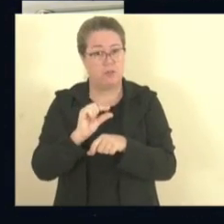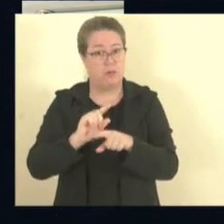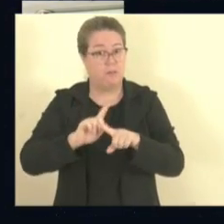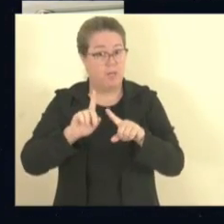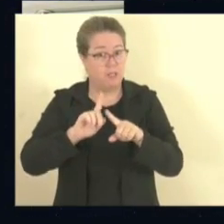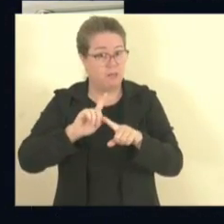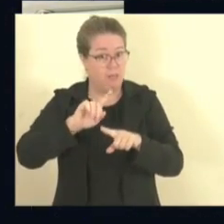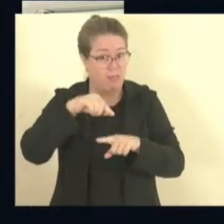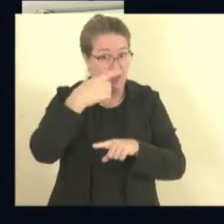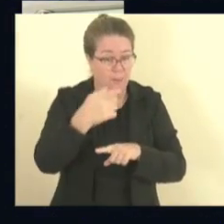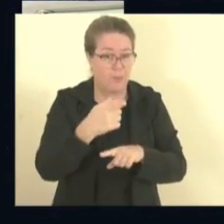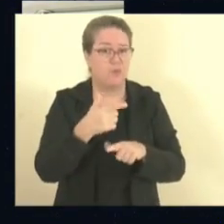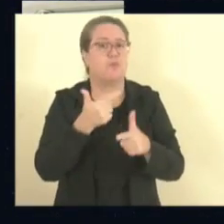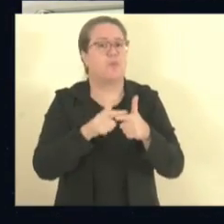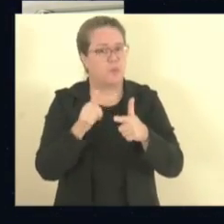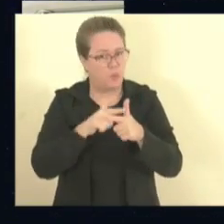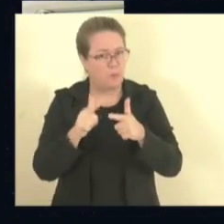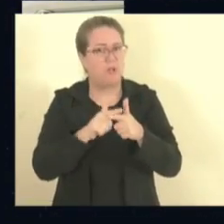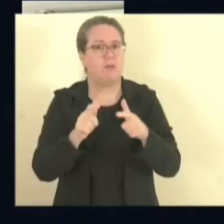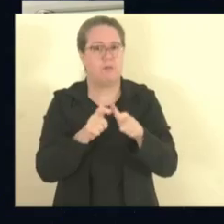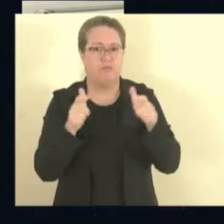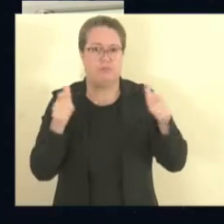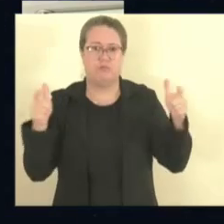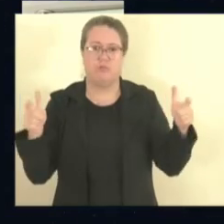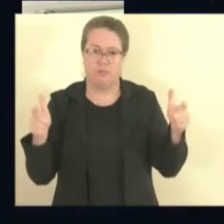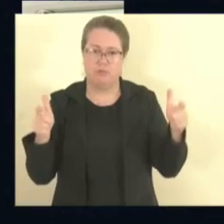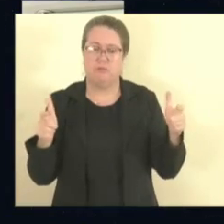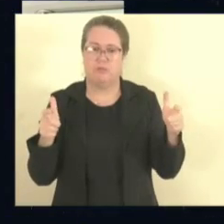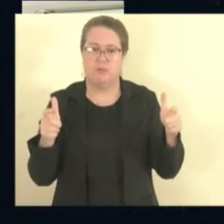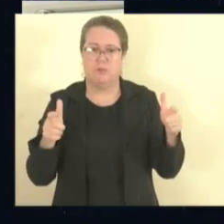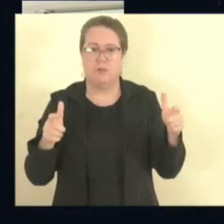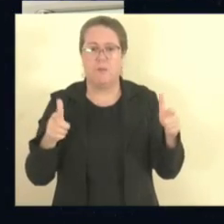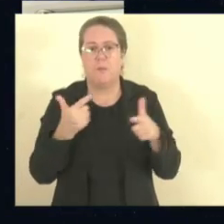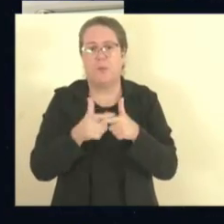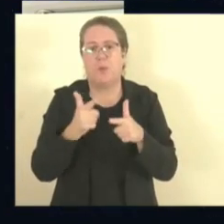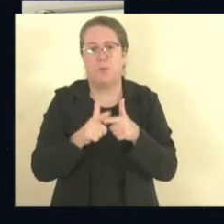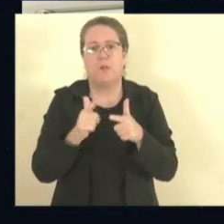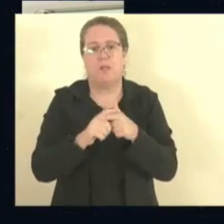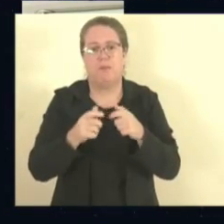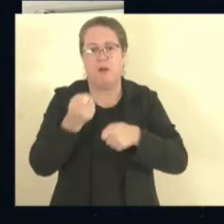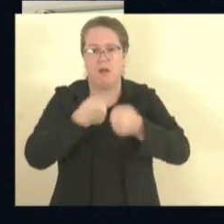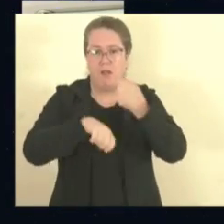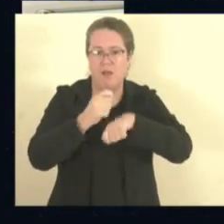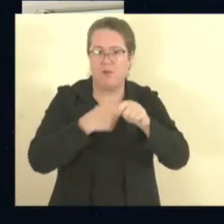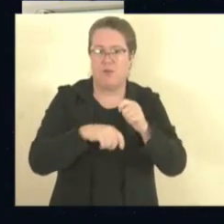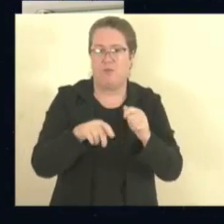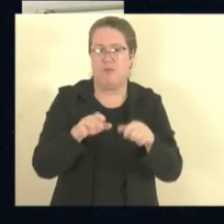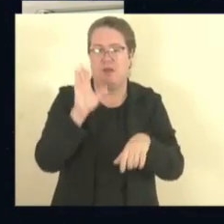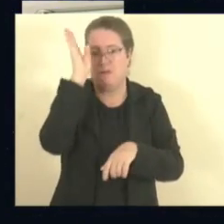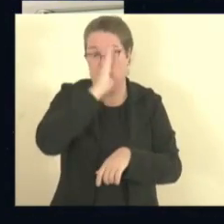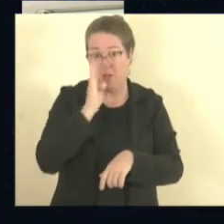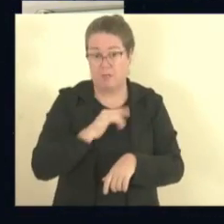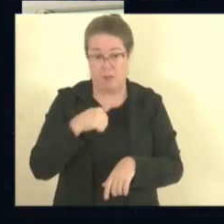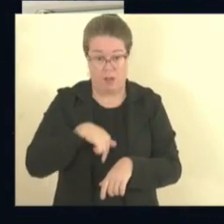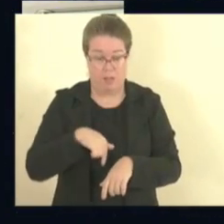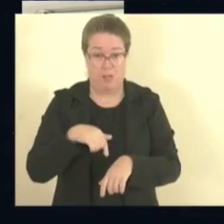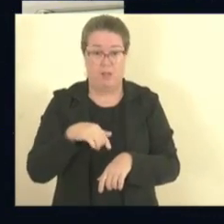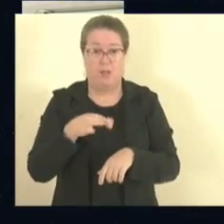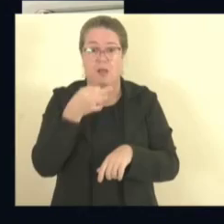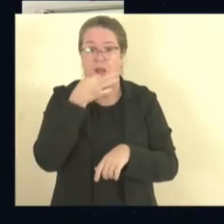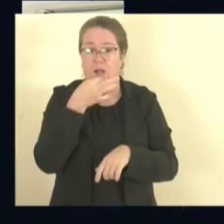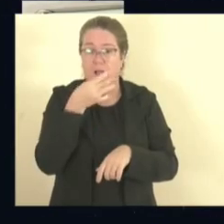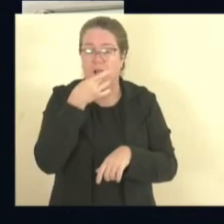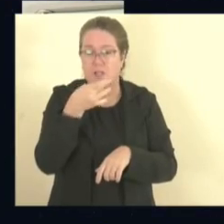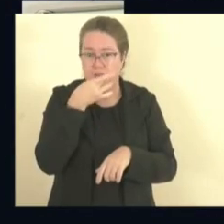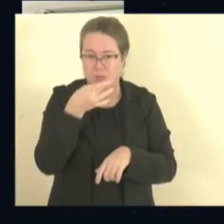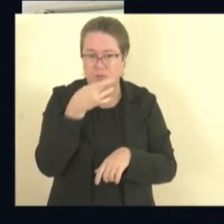década perdida, quando o nosso endividamento explodiu com a economia brasileira. Aqui em Cachoeiro, conseguimos que a